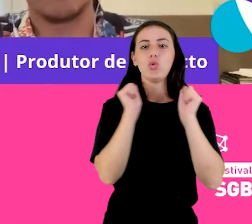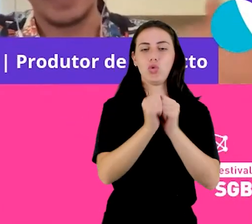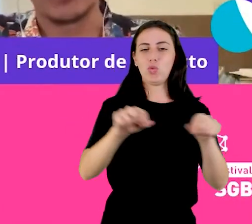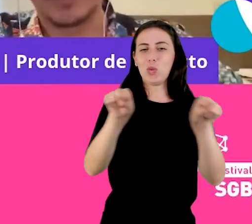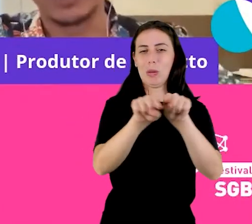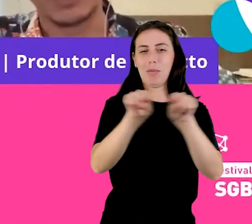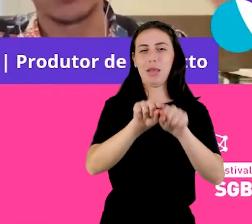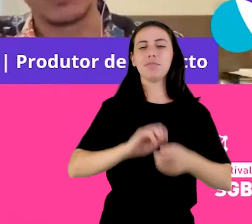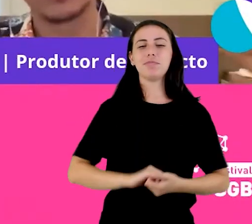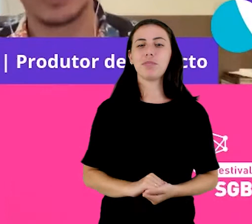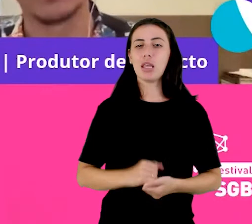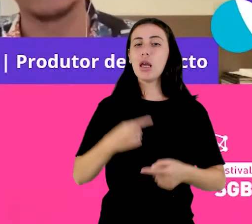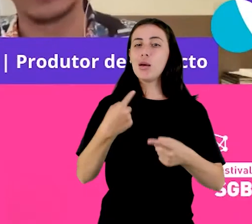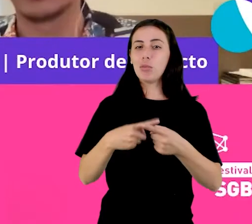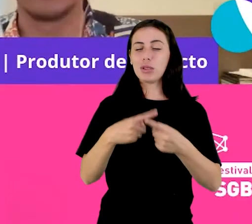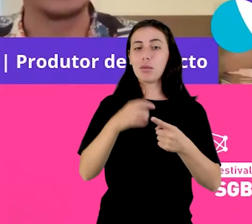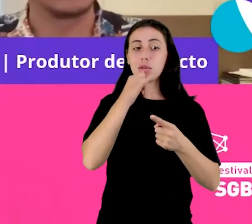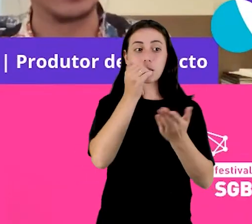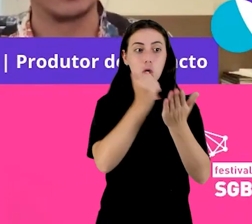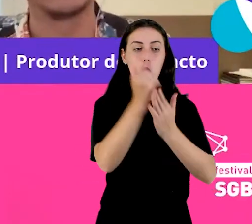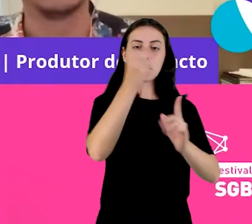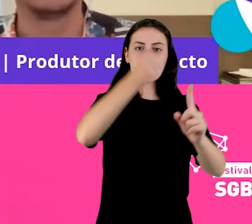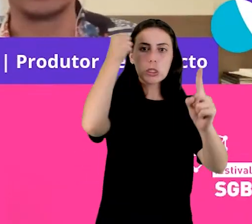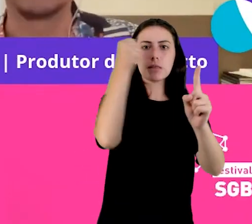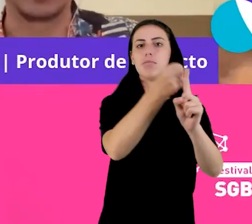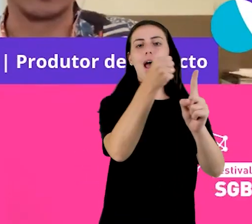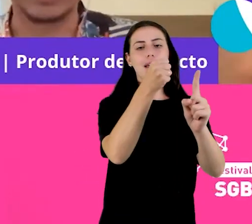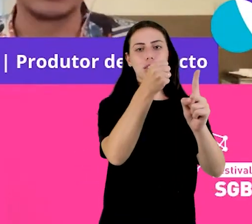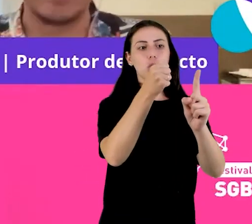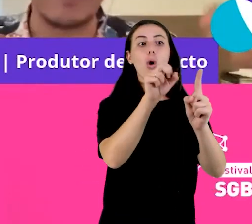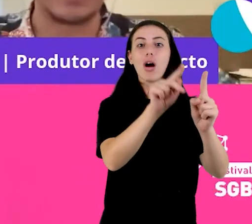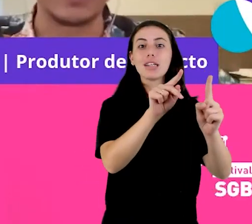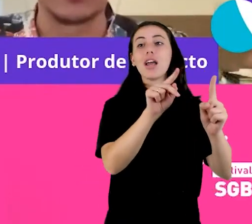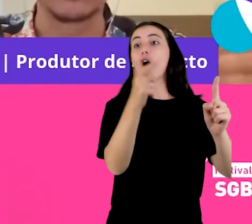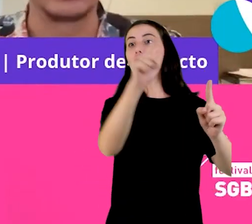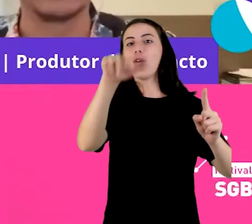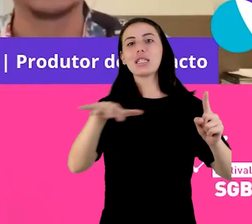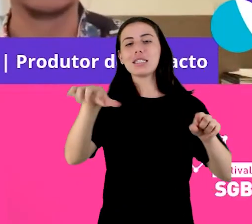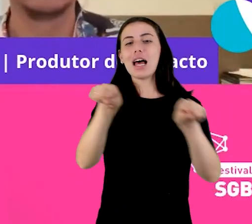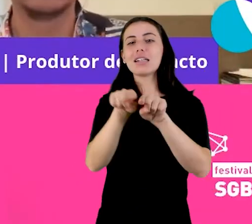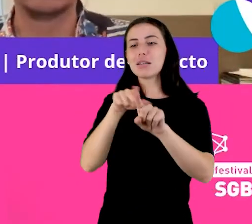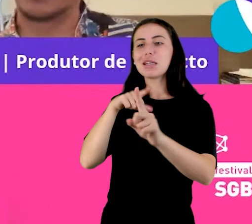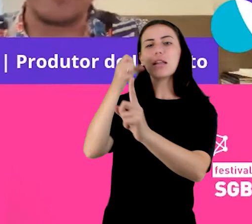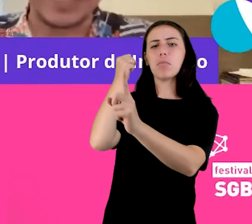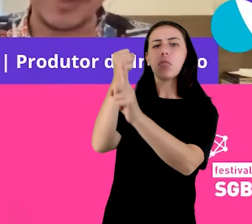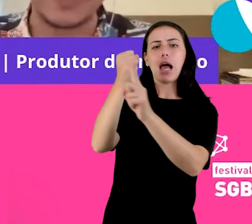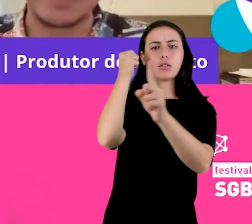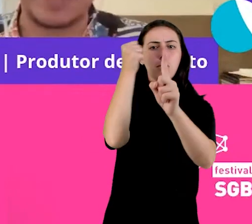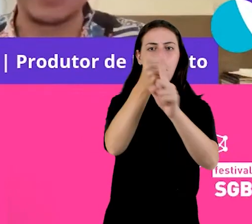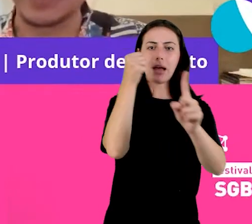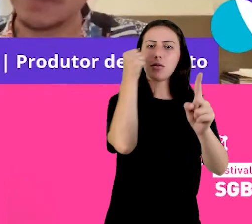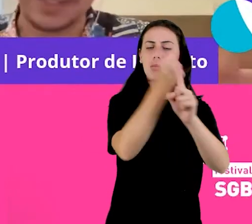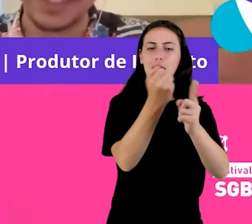E também dentro de uma política do audiovisual, né, de falar, olha, não é só ali, né, isso são coisas que a gente também vai brigando em outros níveis, né, Porque uma vez que a gente começa a